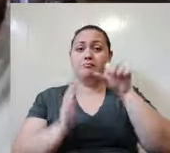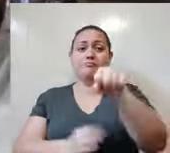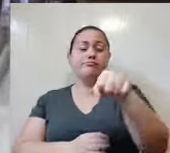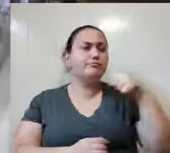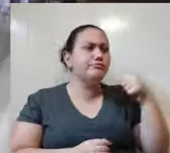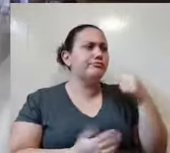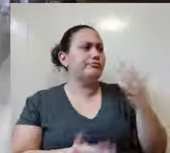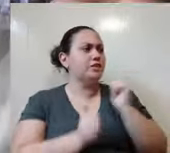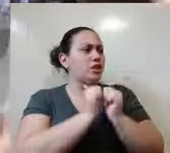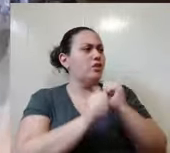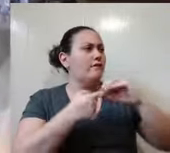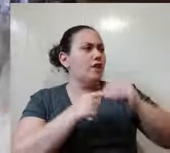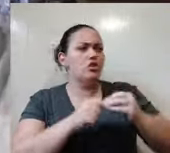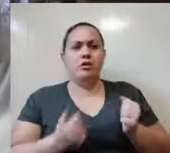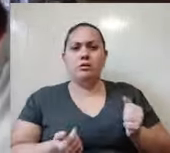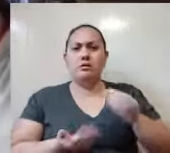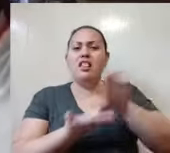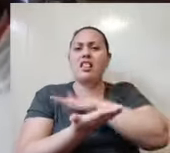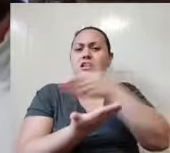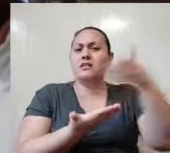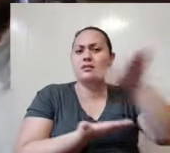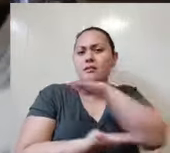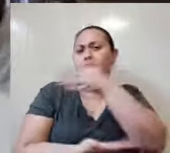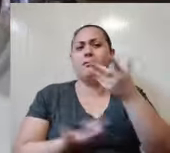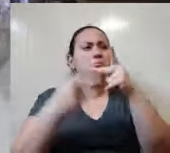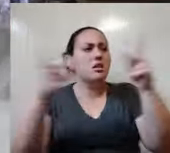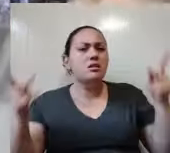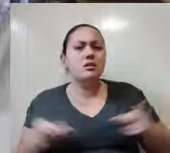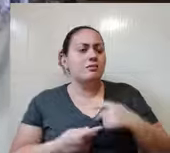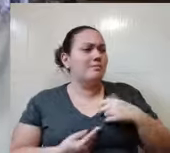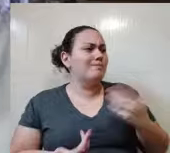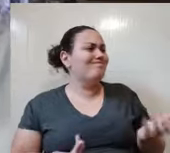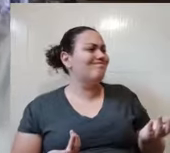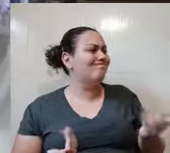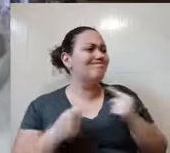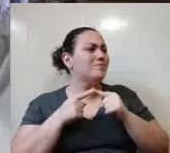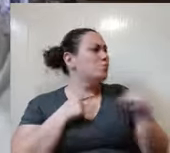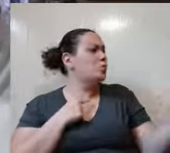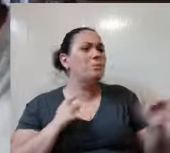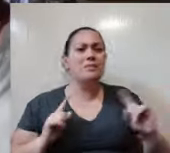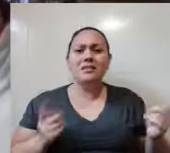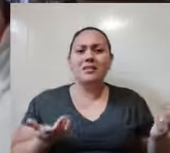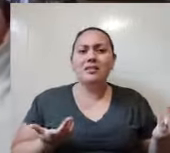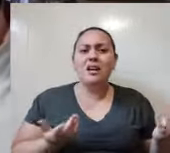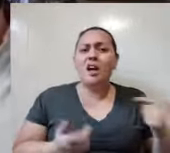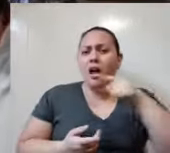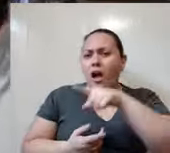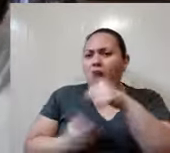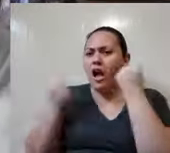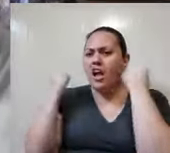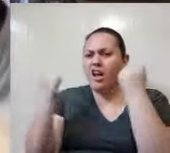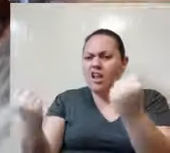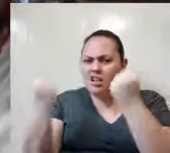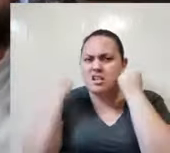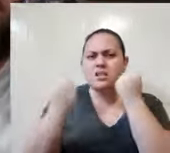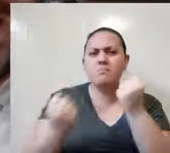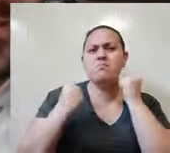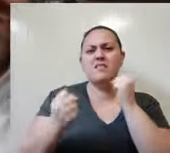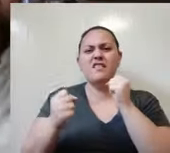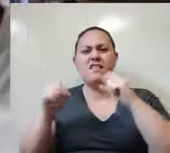Ou não, uma lasanha, aquela pizza de ontem. A gente olha todo mundo fazendo exercício físico e